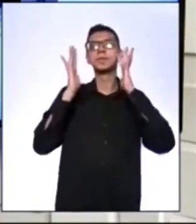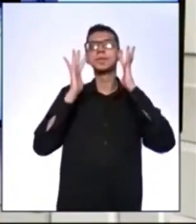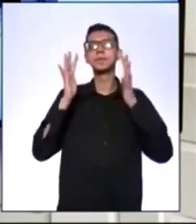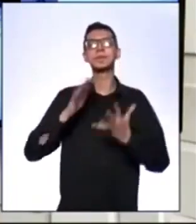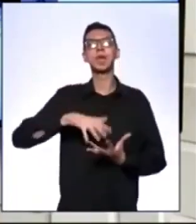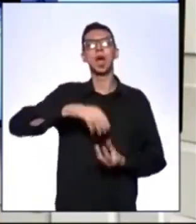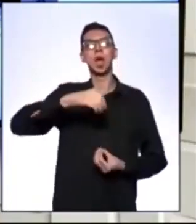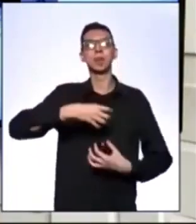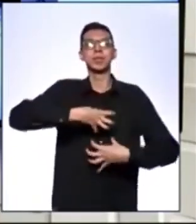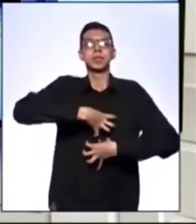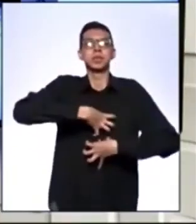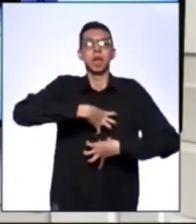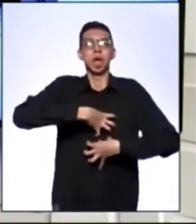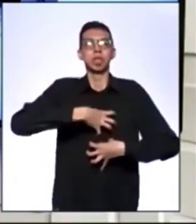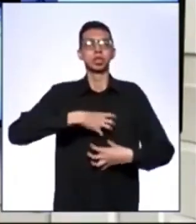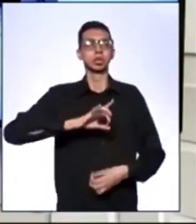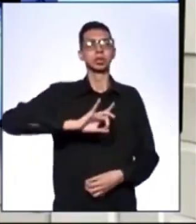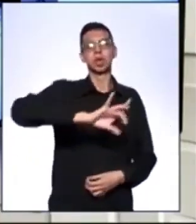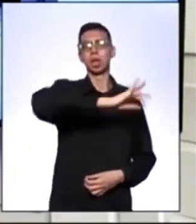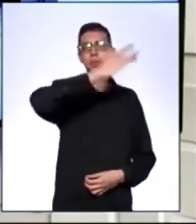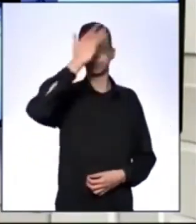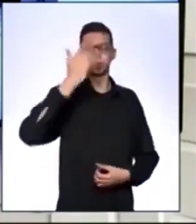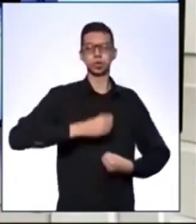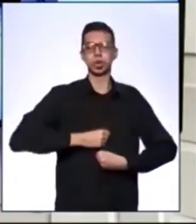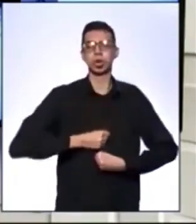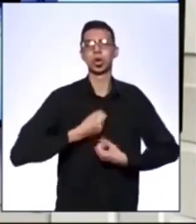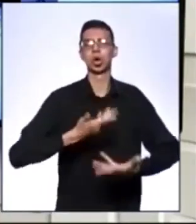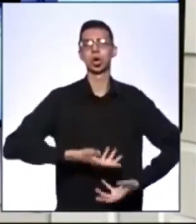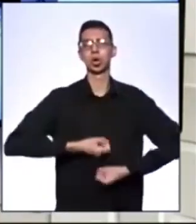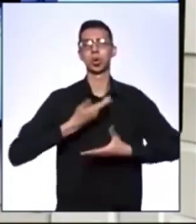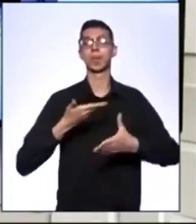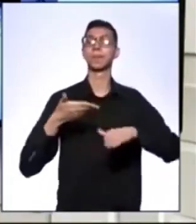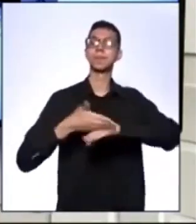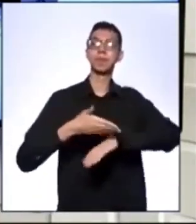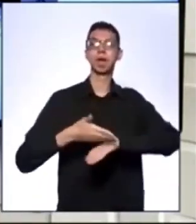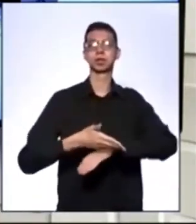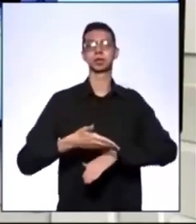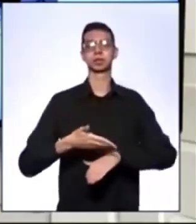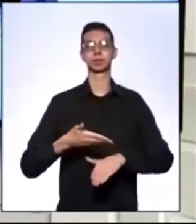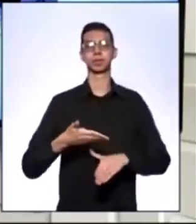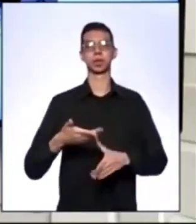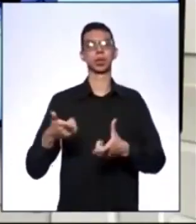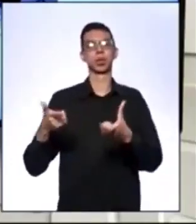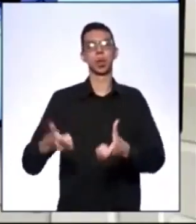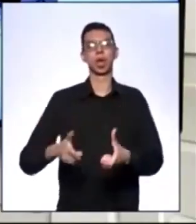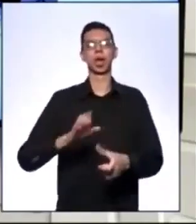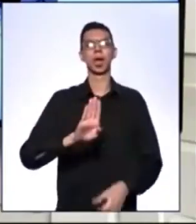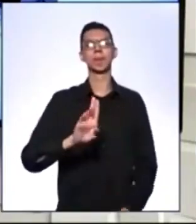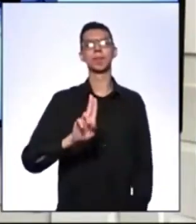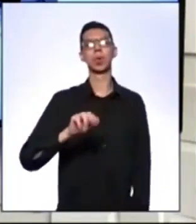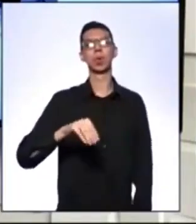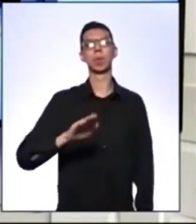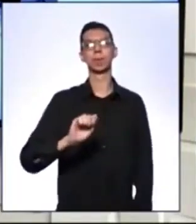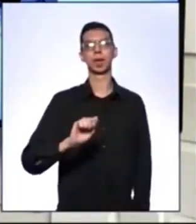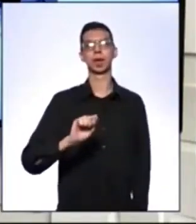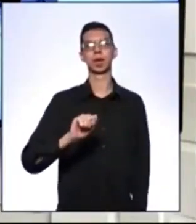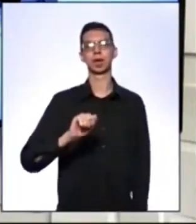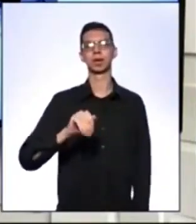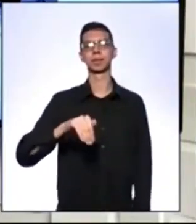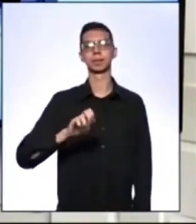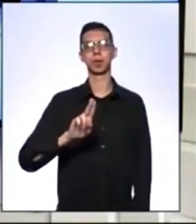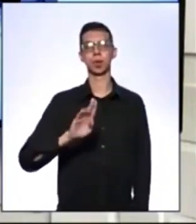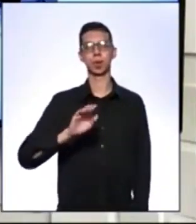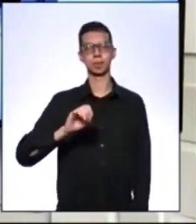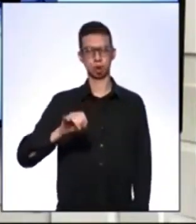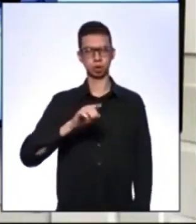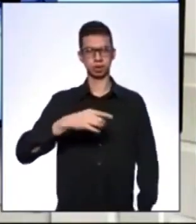alma das pessoas que participam do Bumba Meu Boi. Você pega o sentimento dela, o que